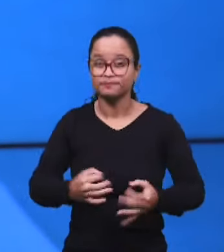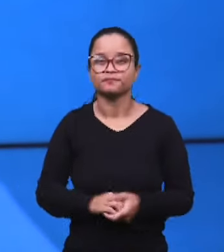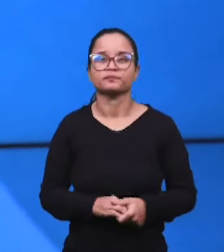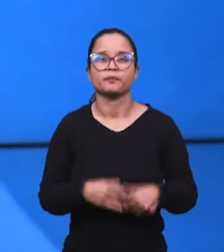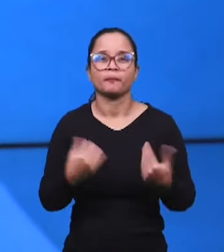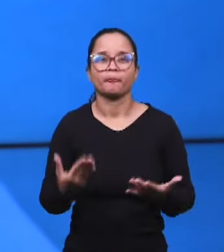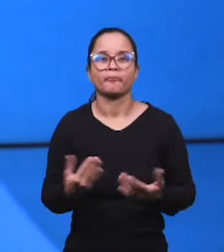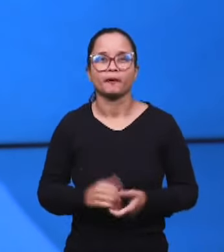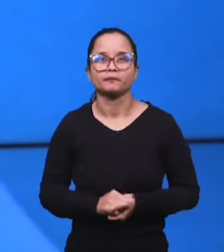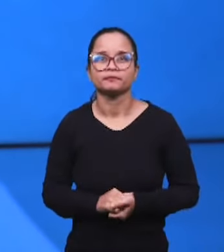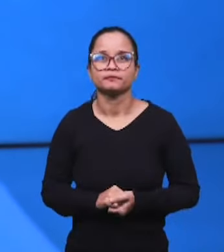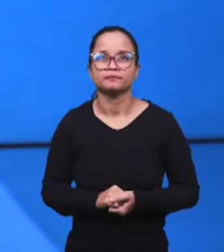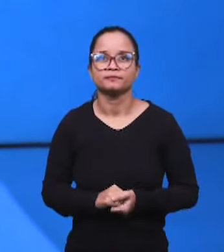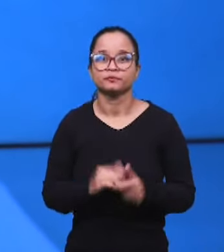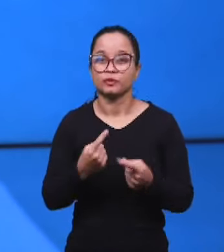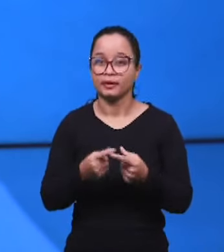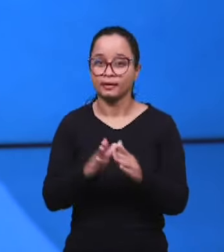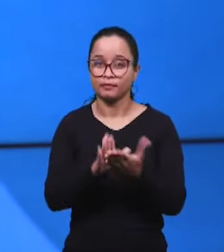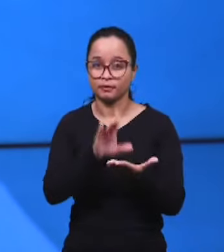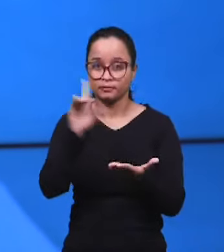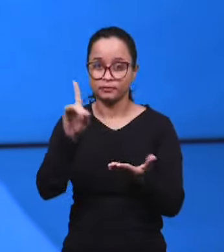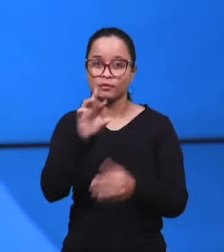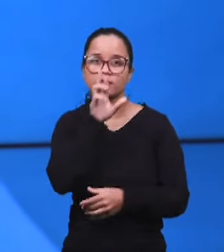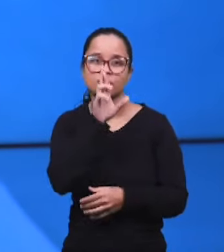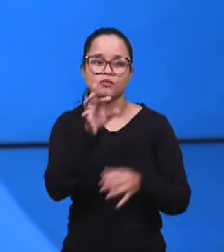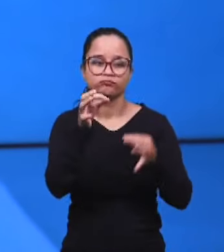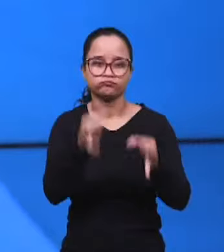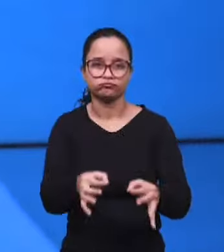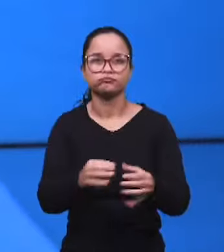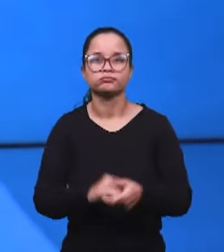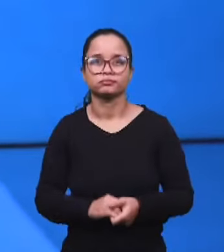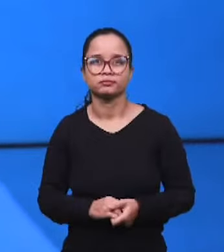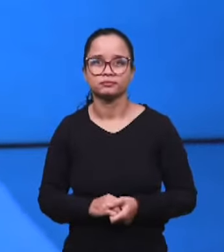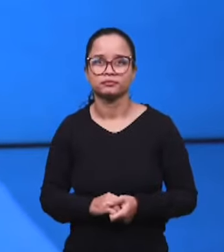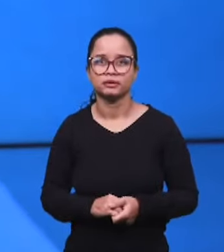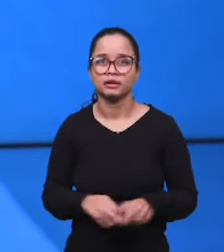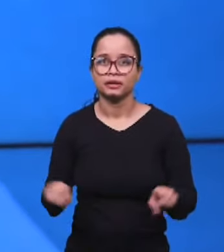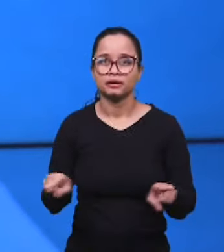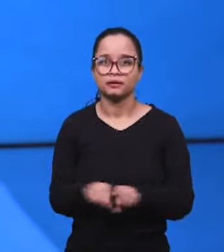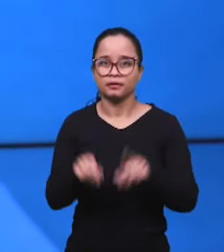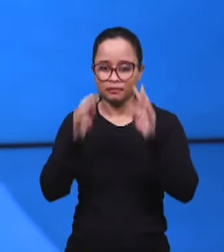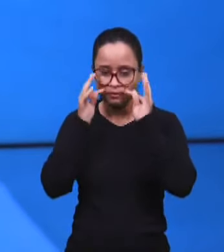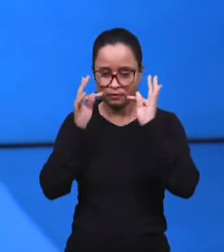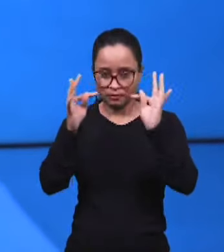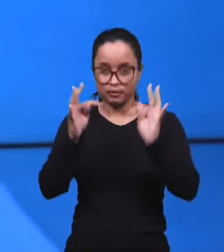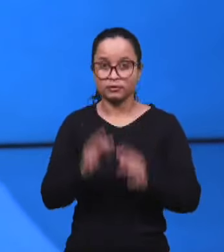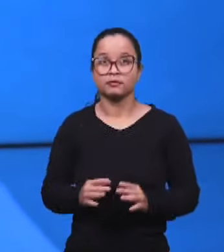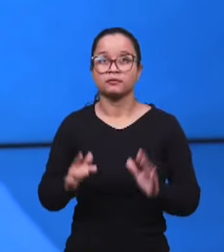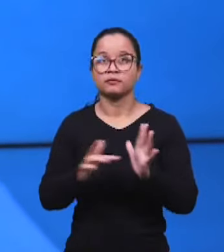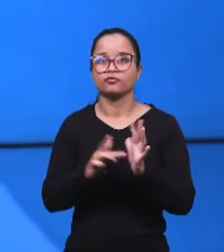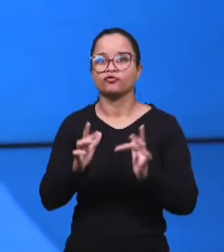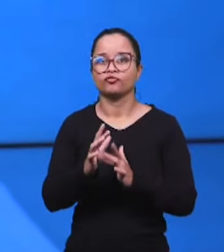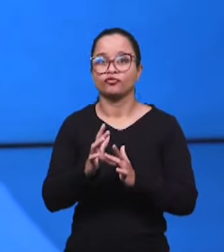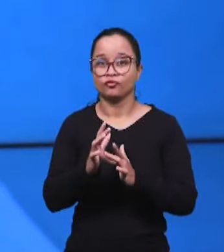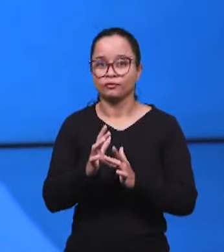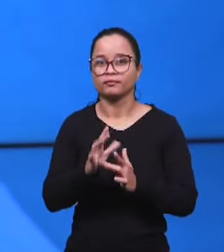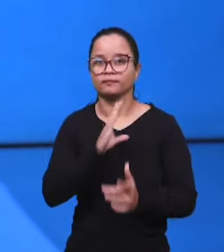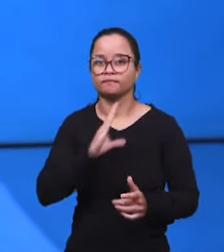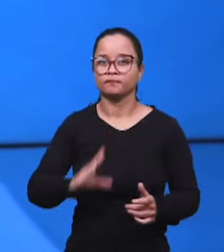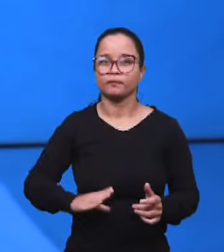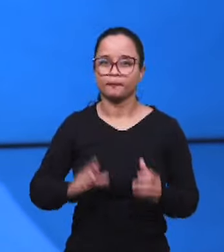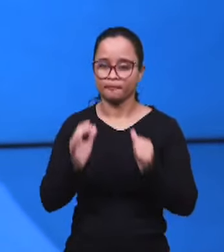estava por causa da palavra de Deus. Você respondeu certinho, né? Que era de Deus. E pelo testemunho de Jesus Cristo,